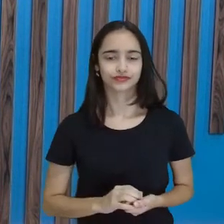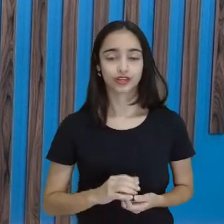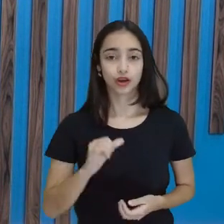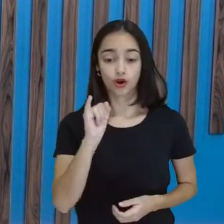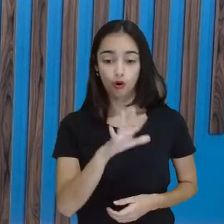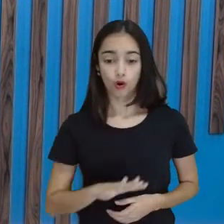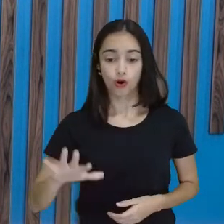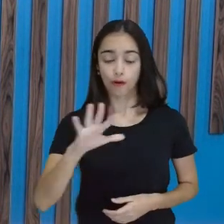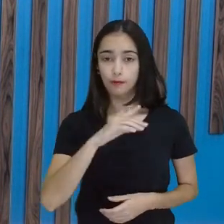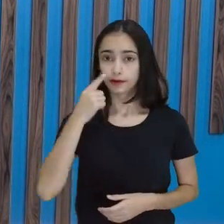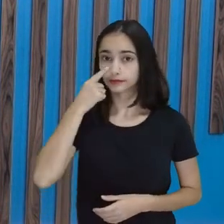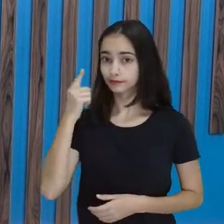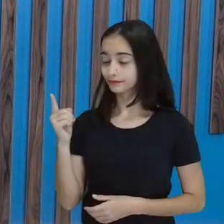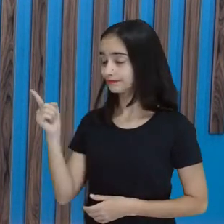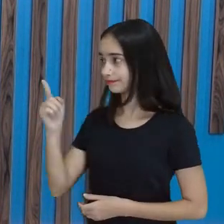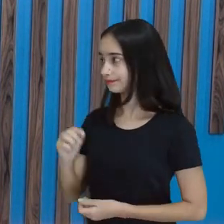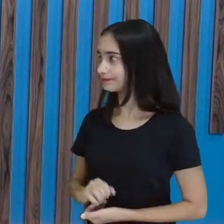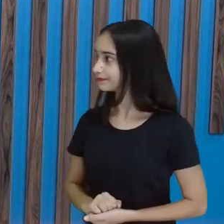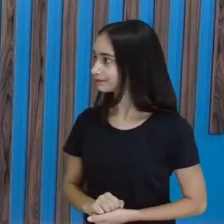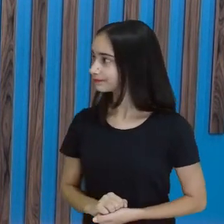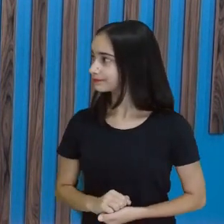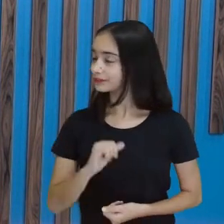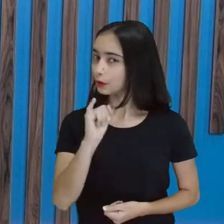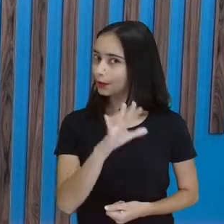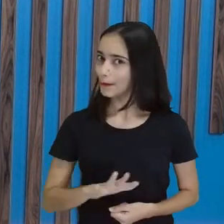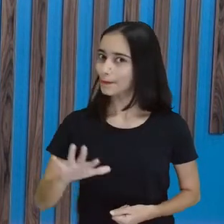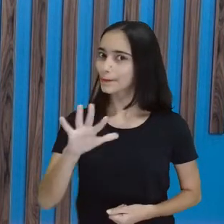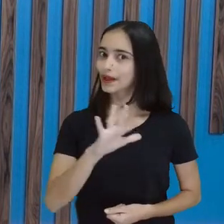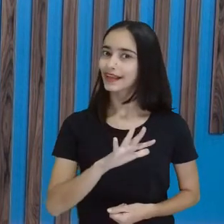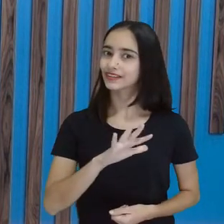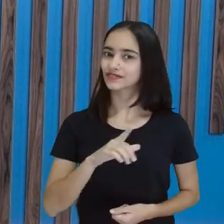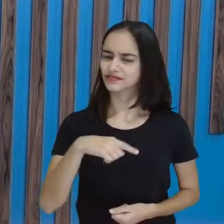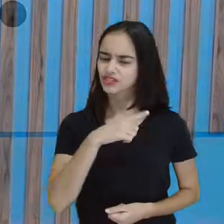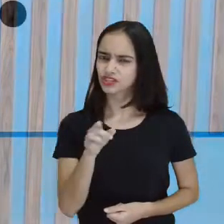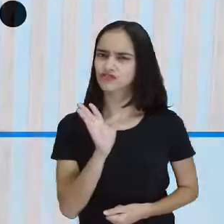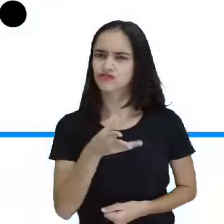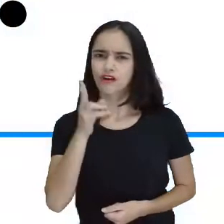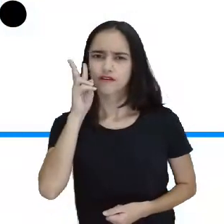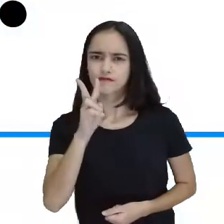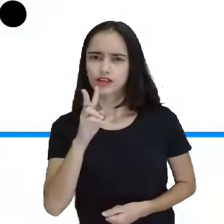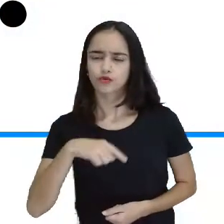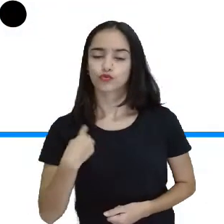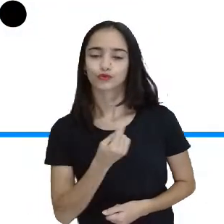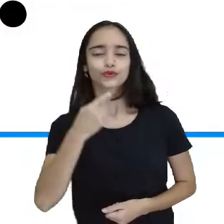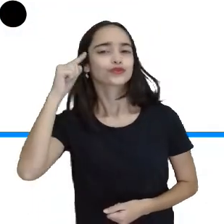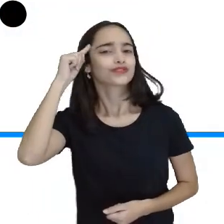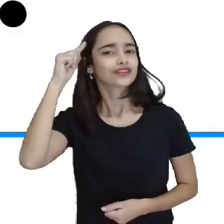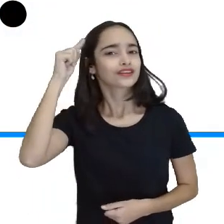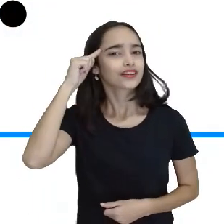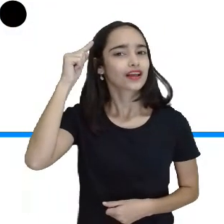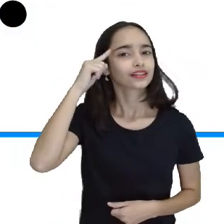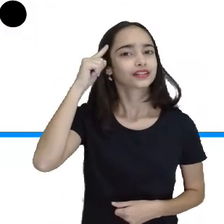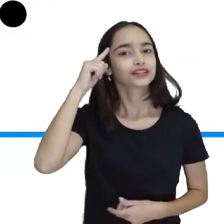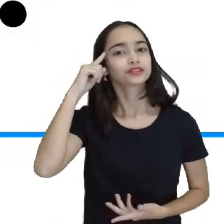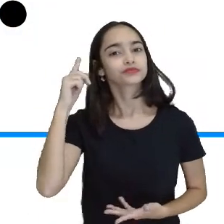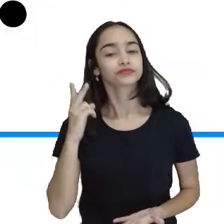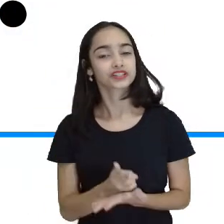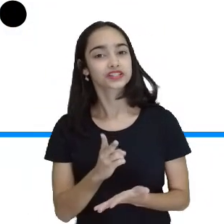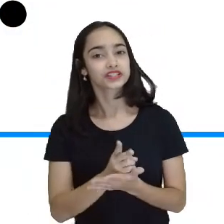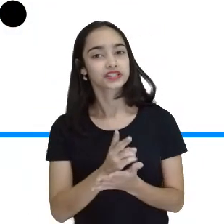para vocês organizarem, se organizarem, porque a aula já vai começar. Então, separa material